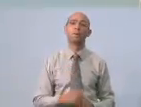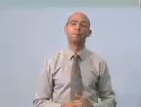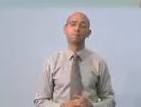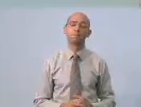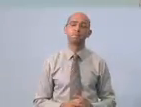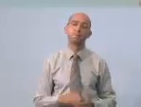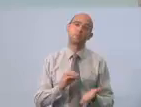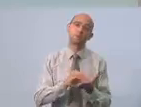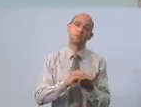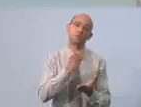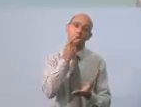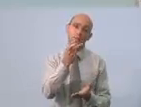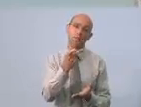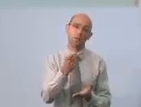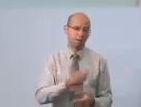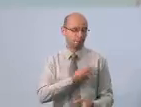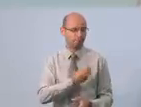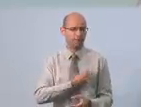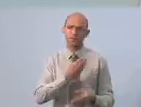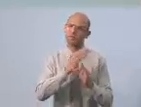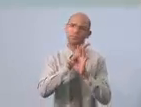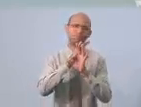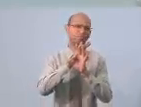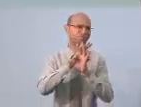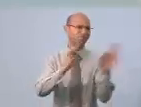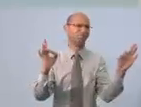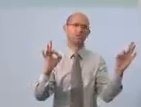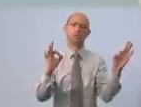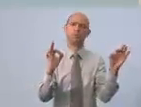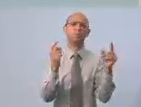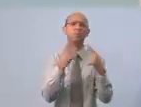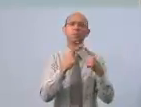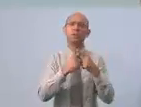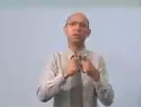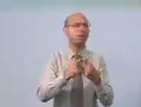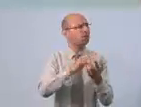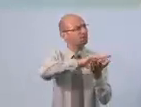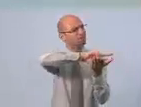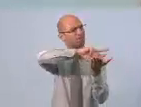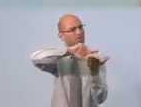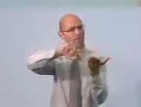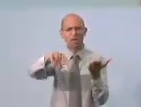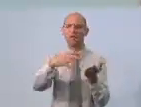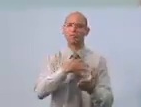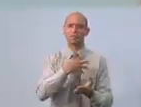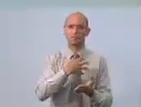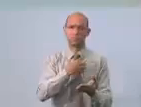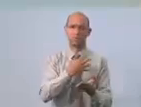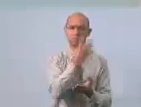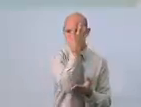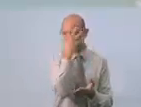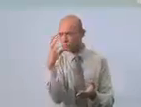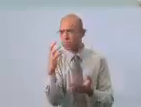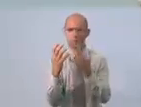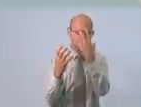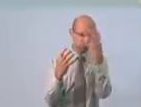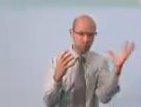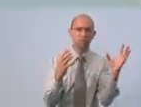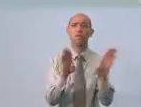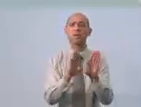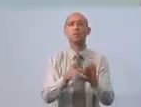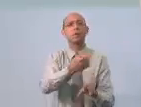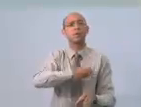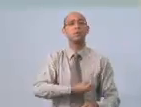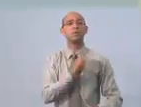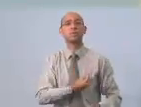a vida é fantástica porque ela tem múltiplas faces. Cada experiência nova que nós